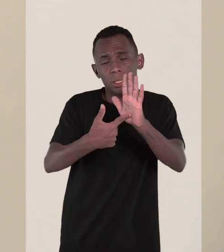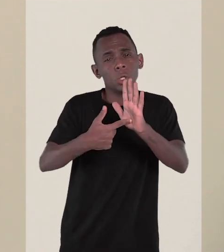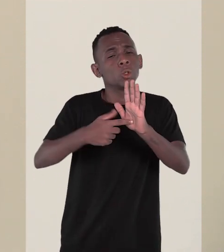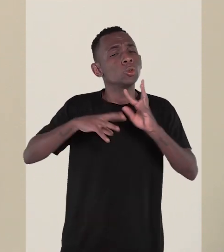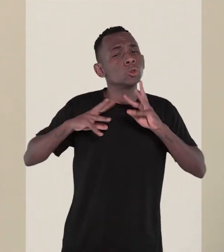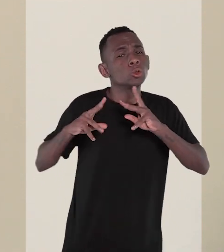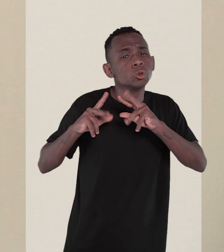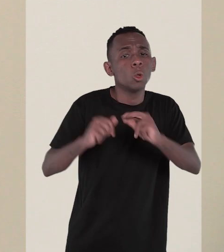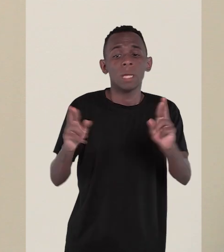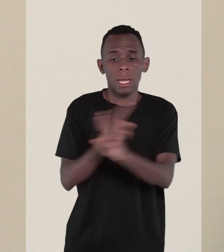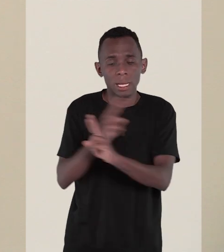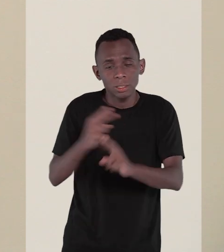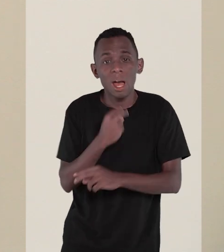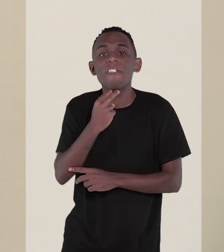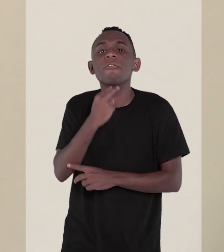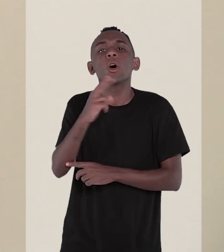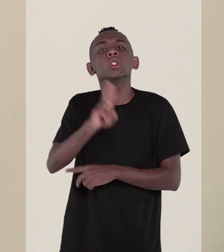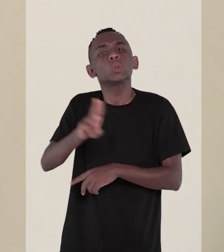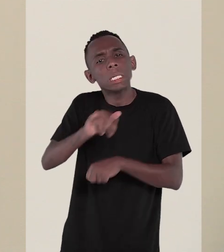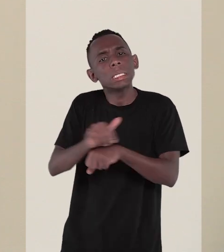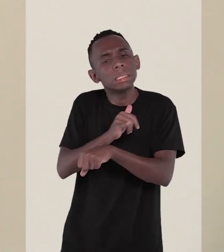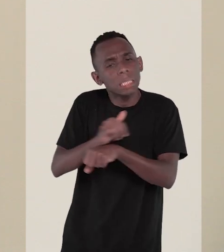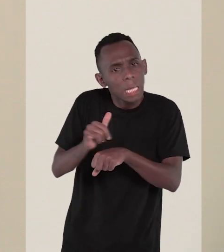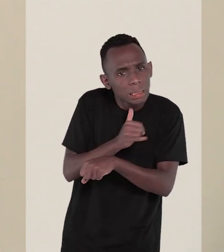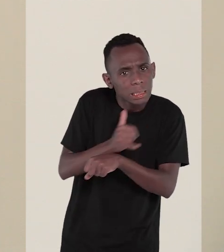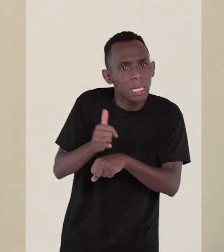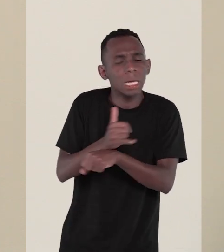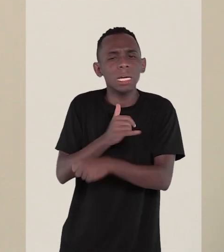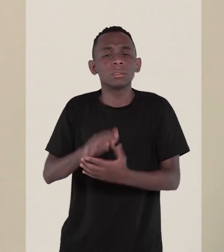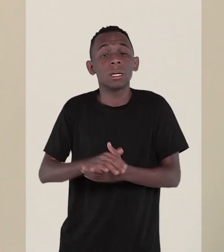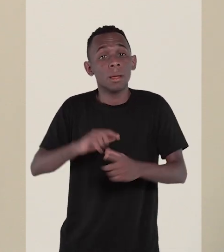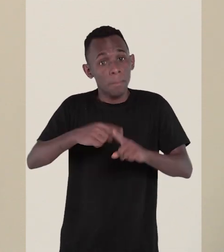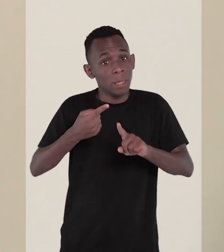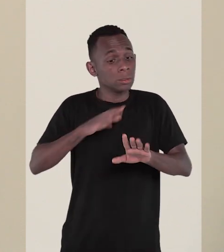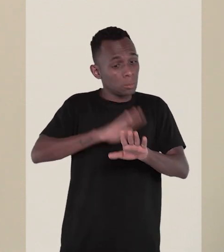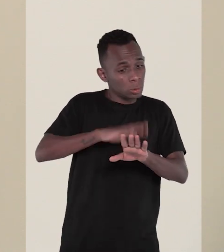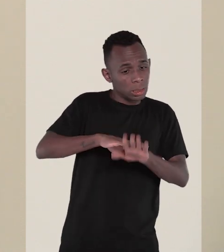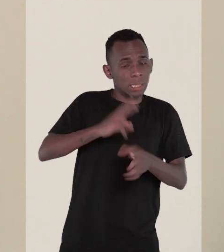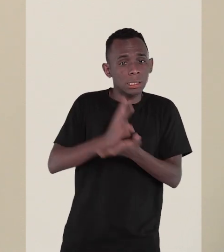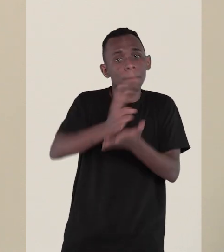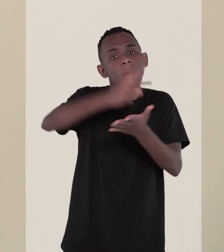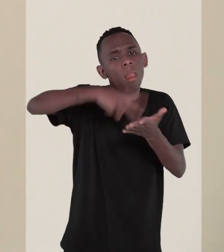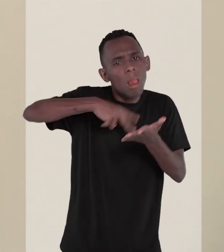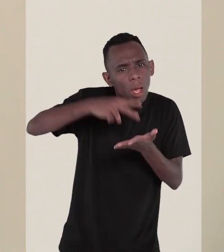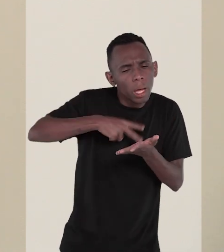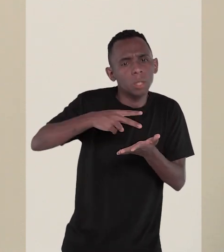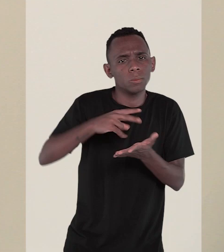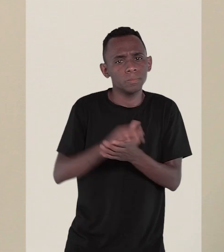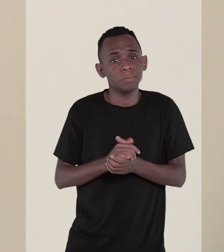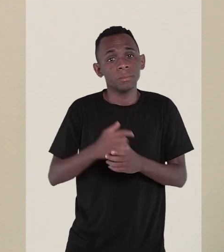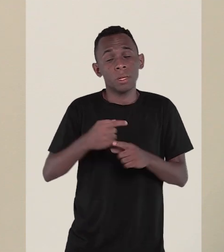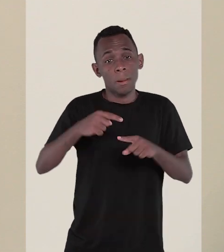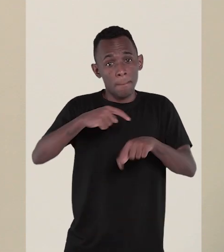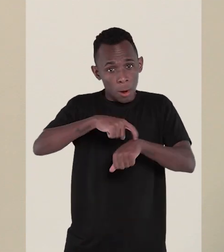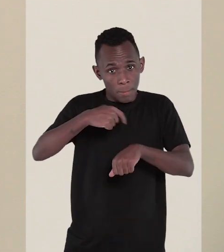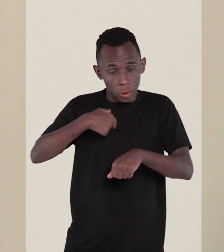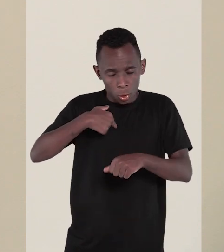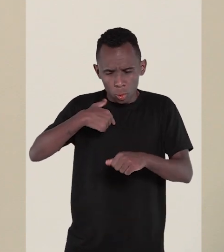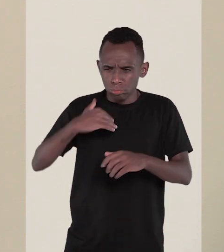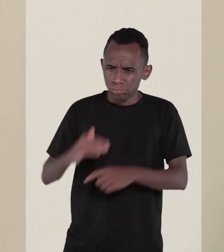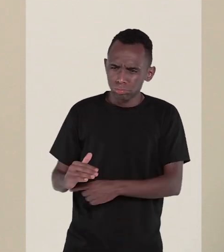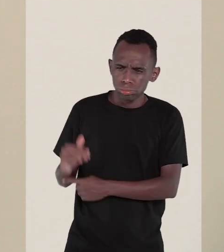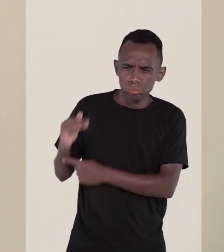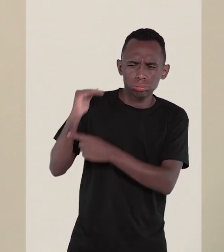à voz. Mas sempre lendo, gostando de ler, dando muito valor para isso. Quando eu